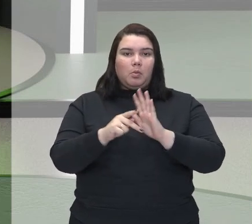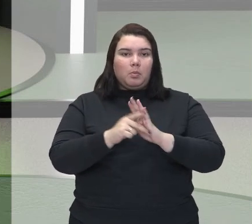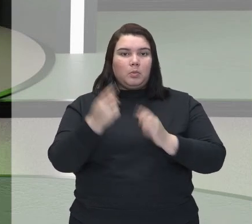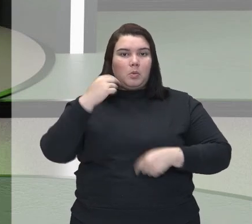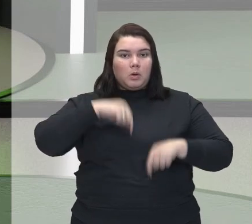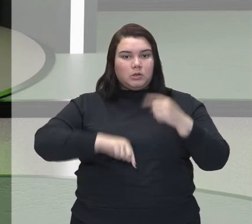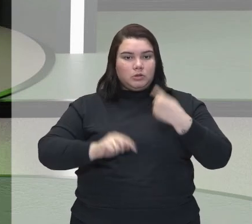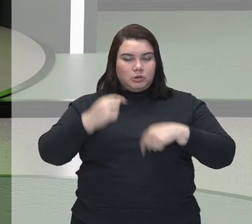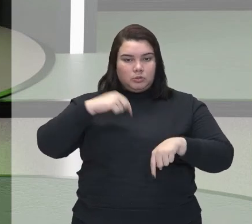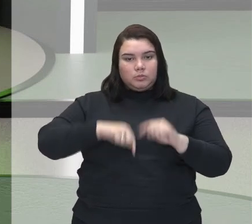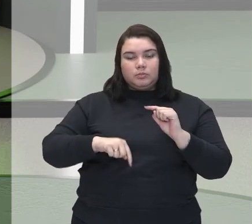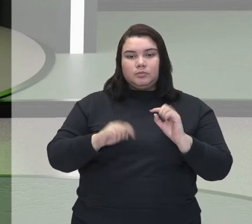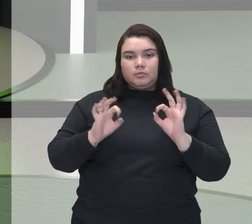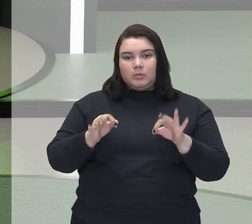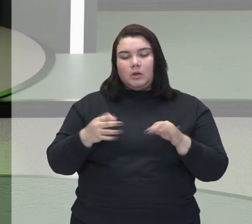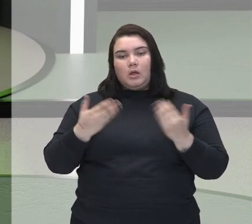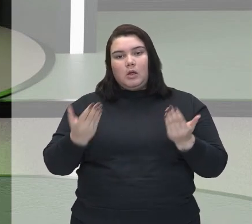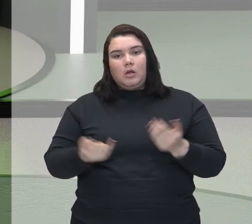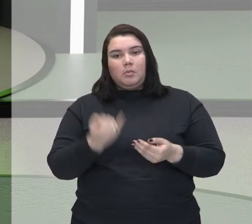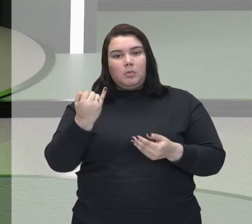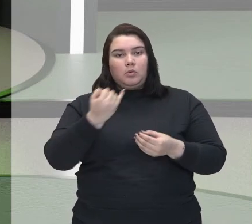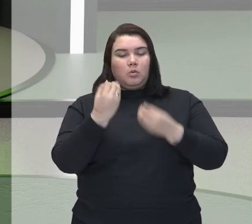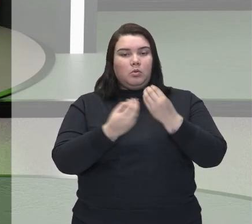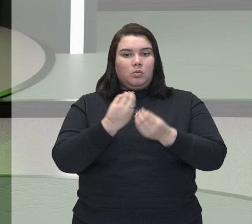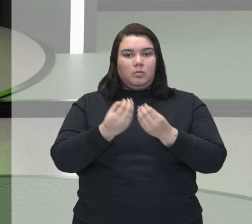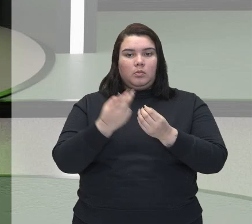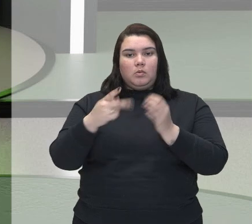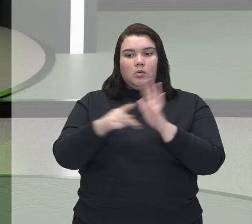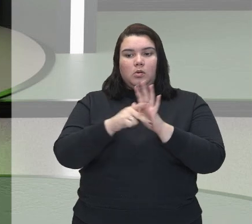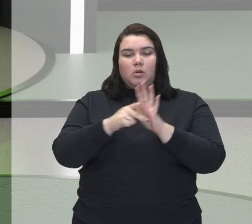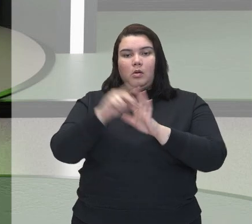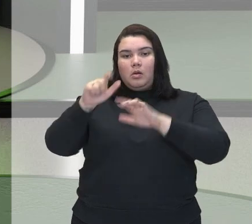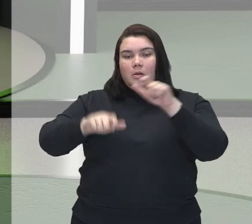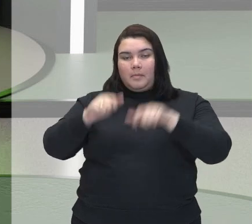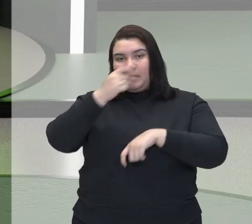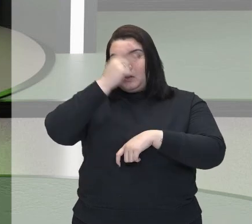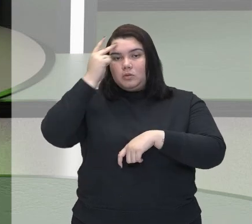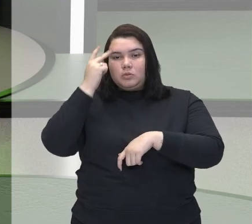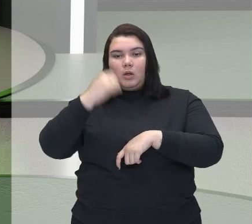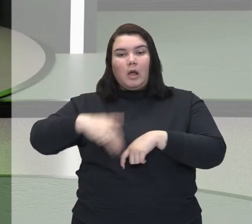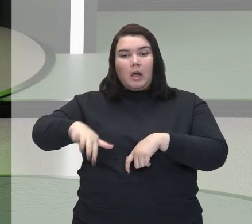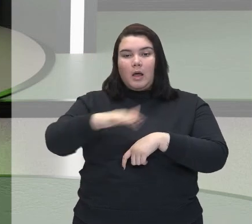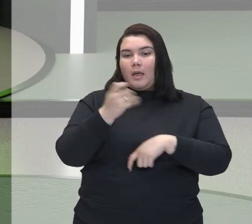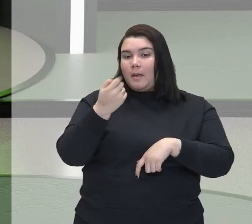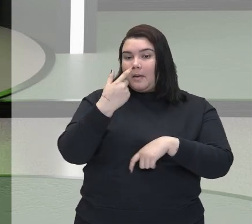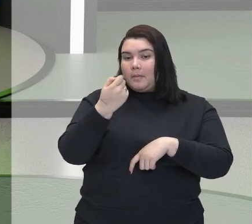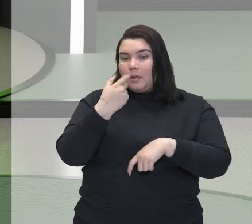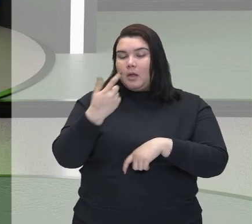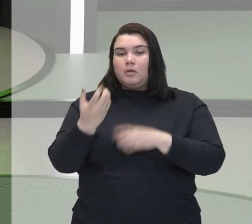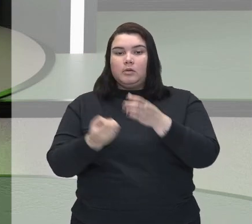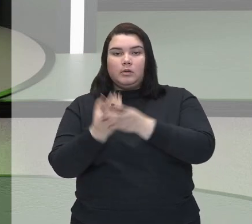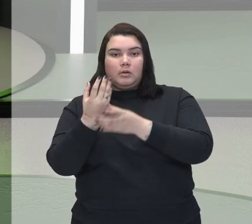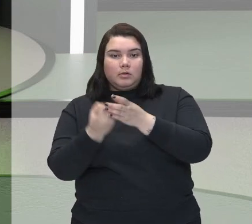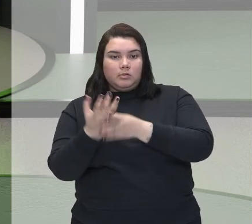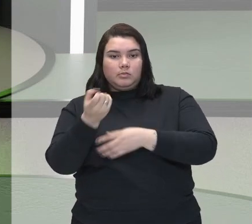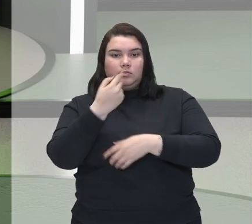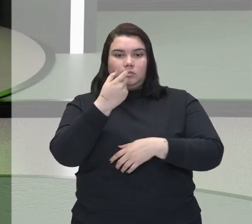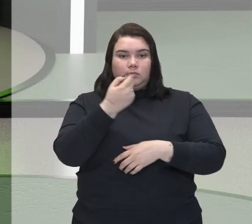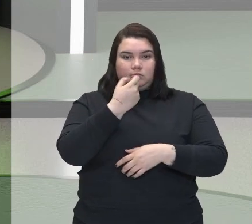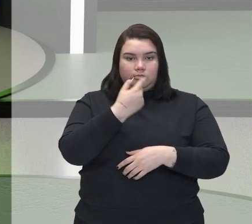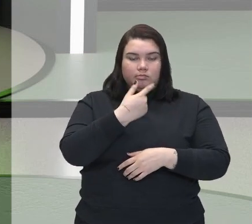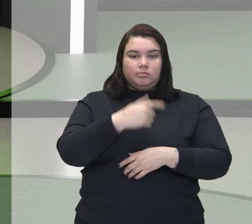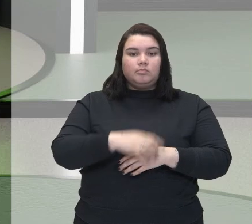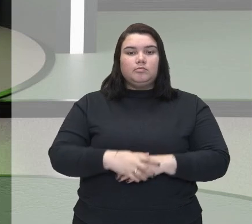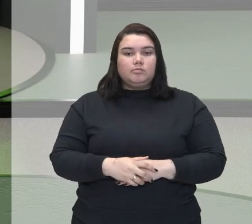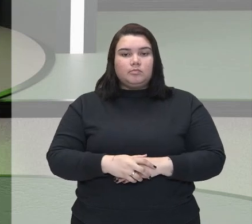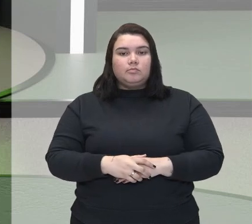é especialmente relevante na atividade dos fármacos, ou seja, na indústria farmacêutica, na produção de medicamentos, né?